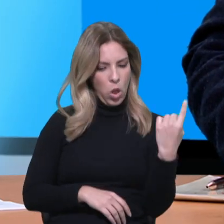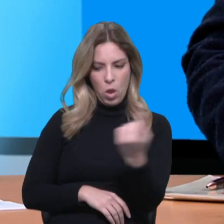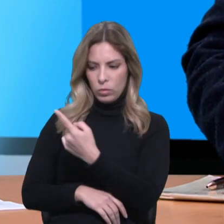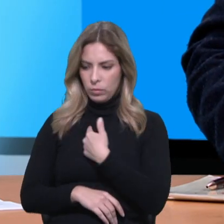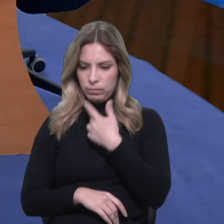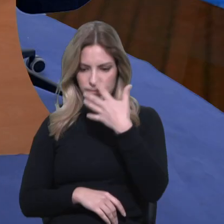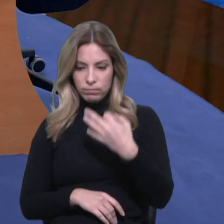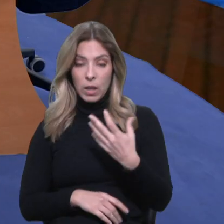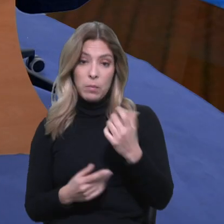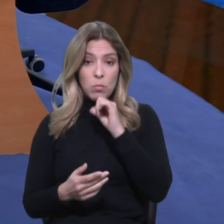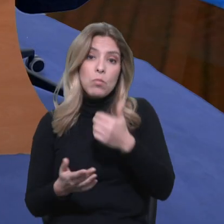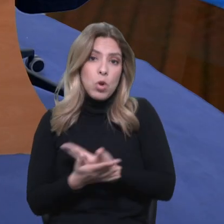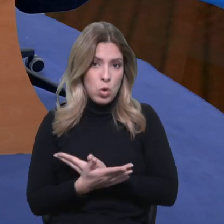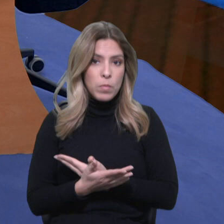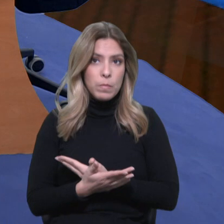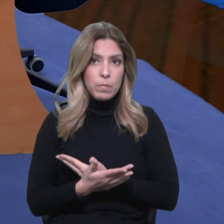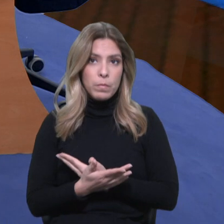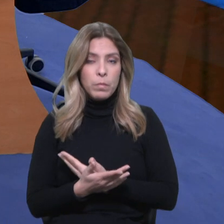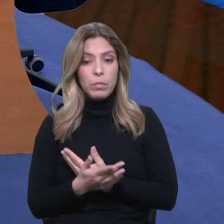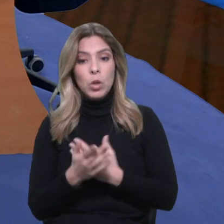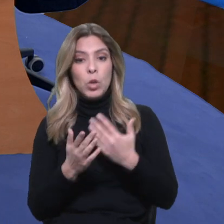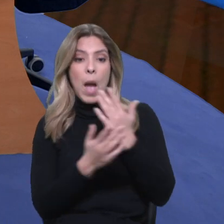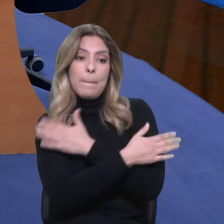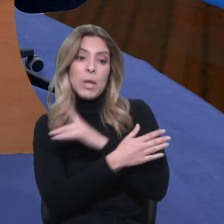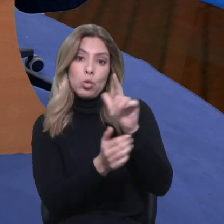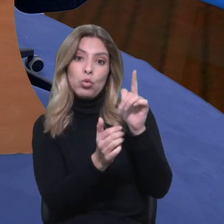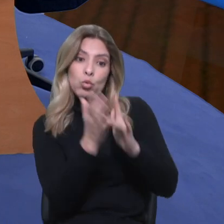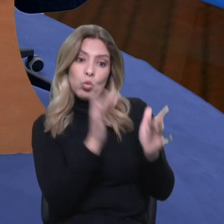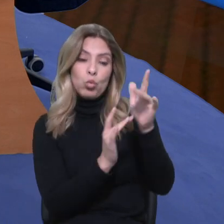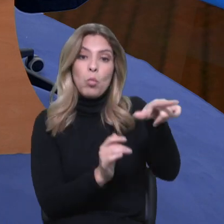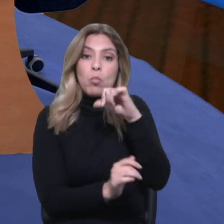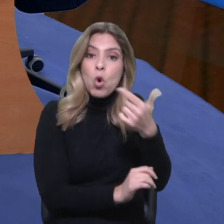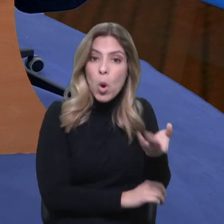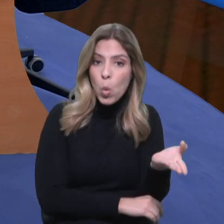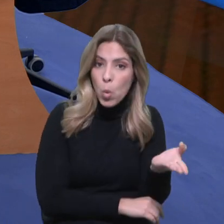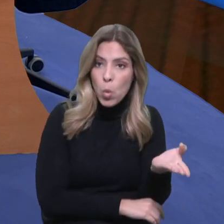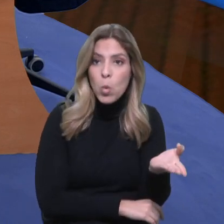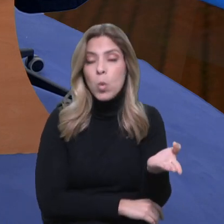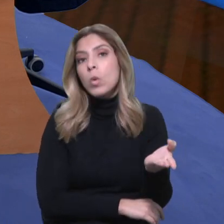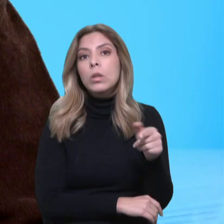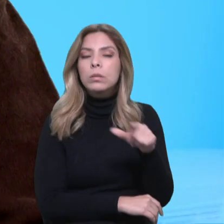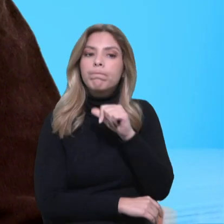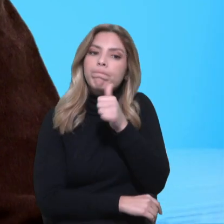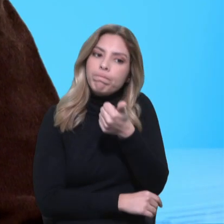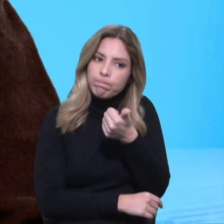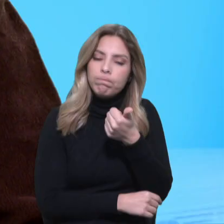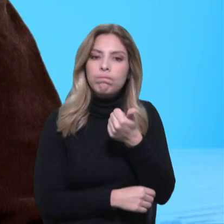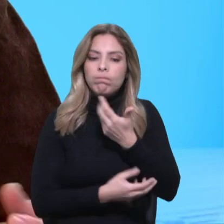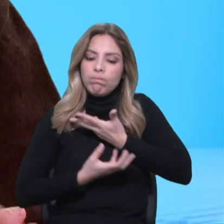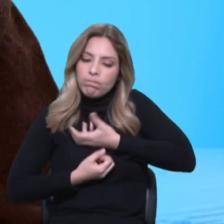implica a morte, não é? O amigo de Jesus tinha morrido e há um momento de perda, há um momento de